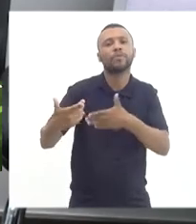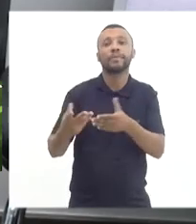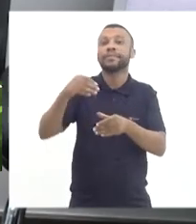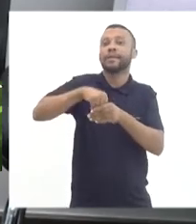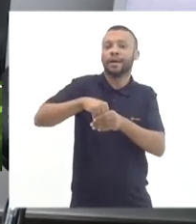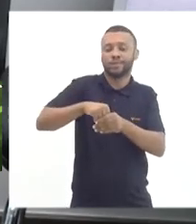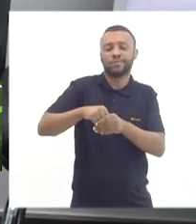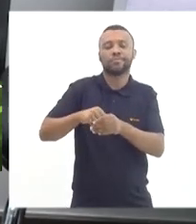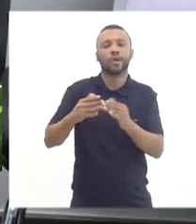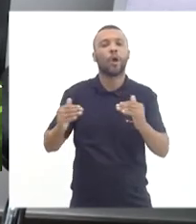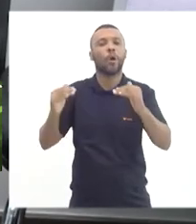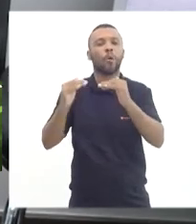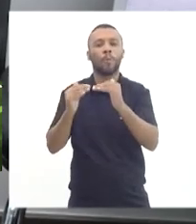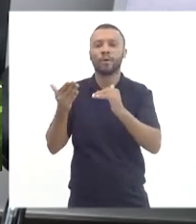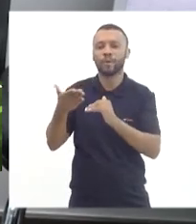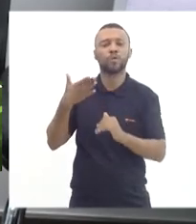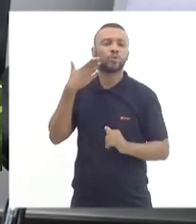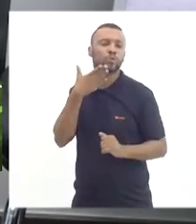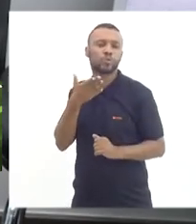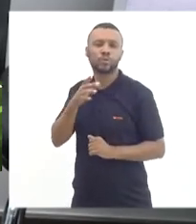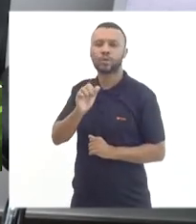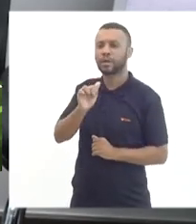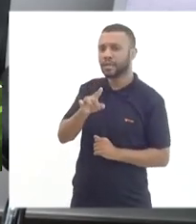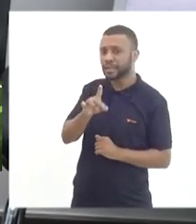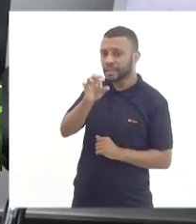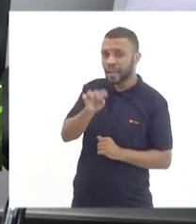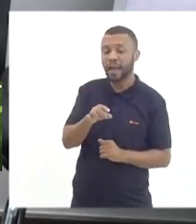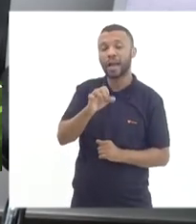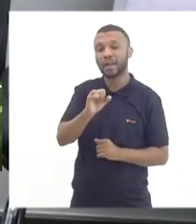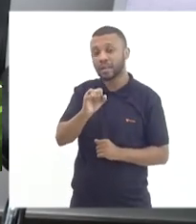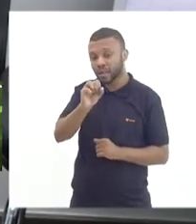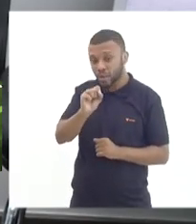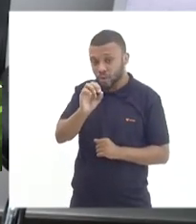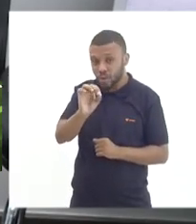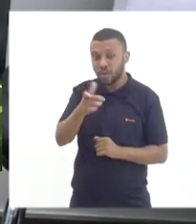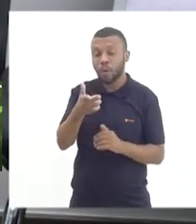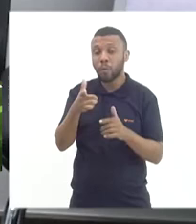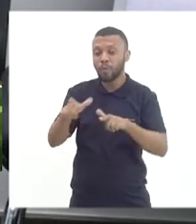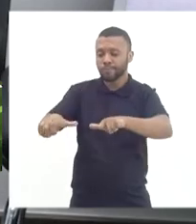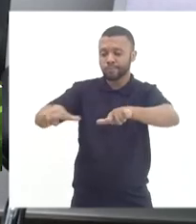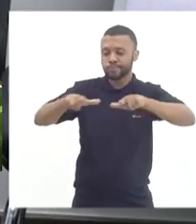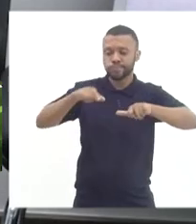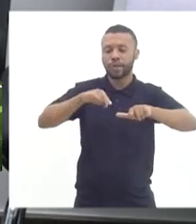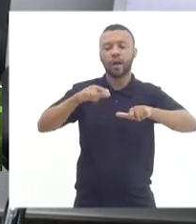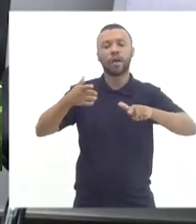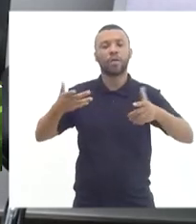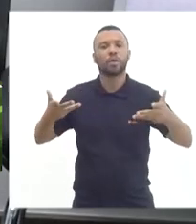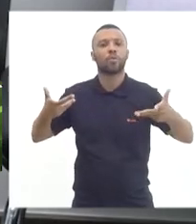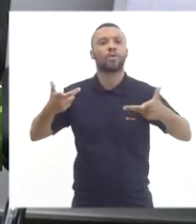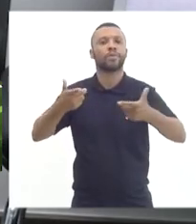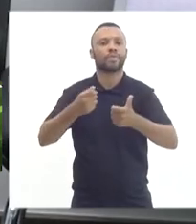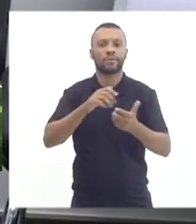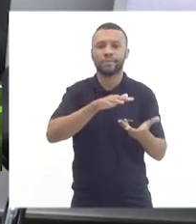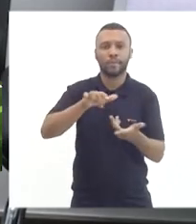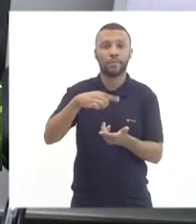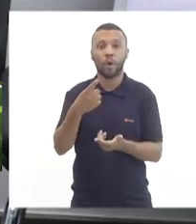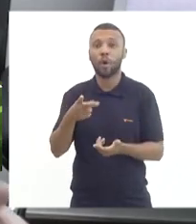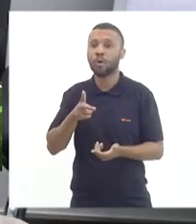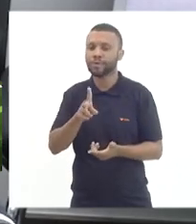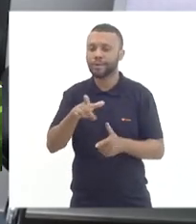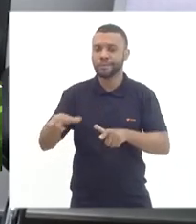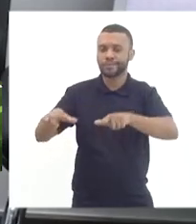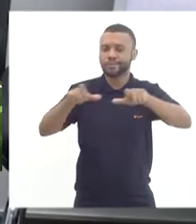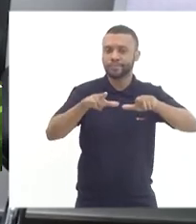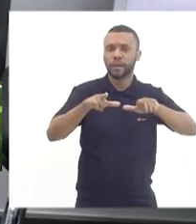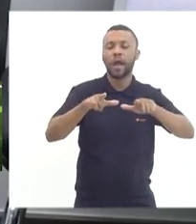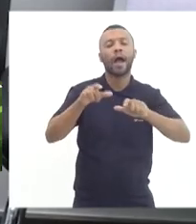André também, uma empresa, né, a ISO normalmente são qualificações internacionais e elas, para serem mantidas nessa certificação,